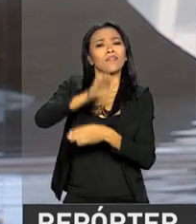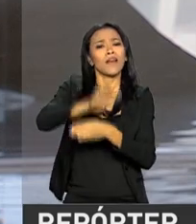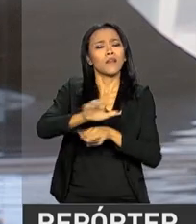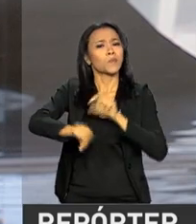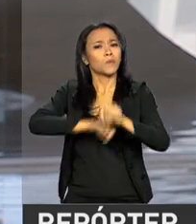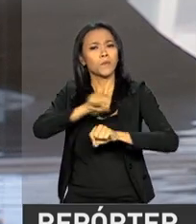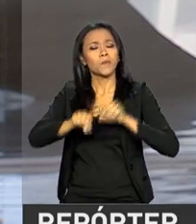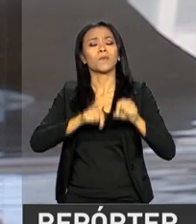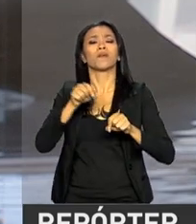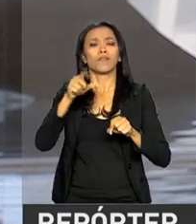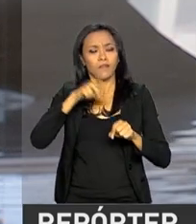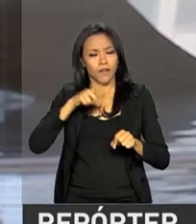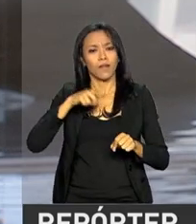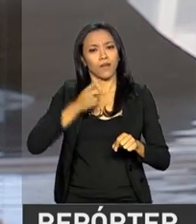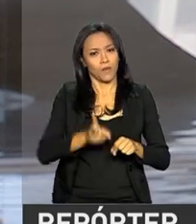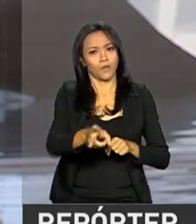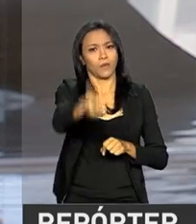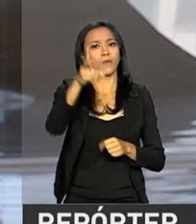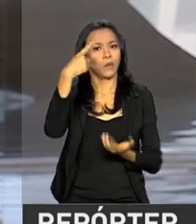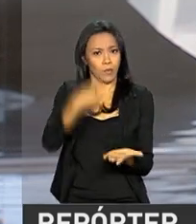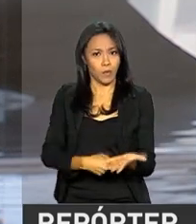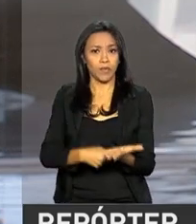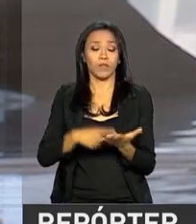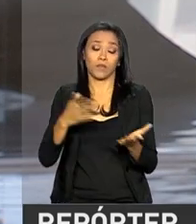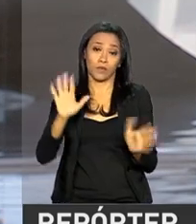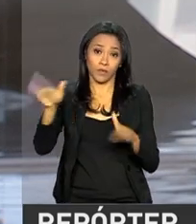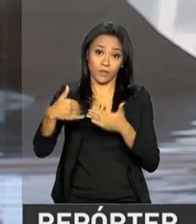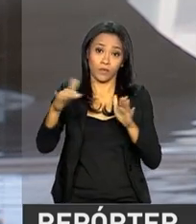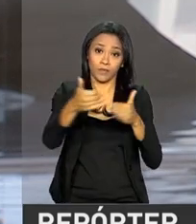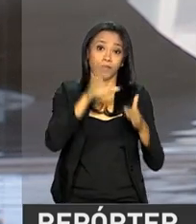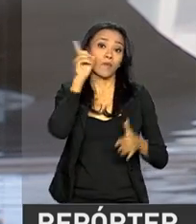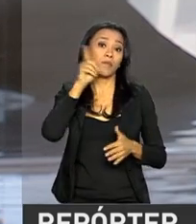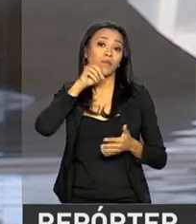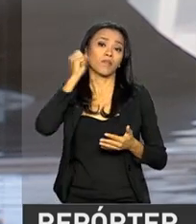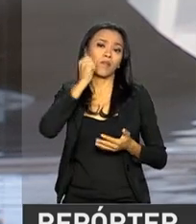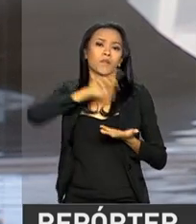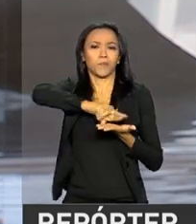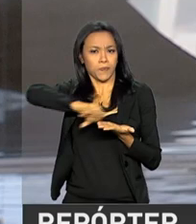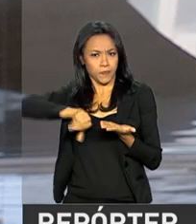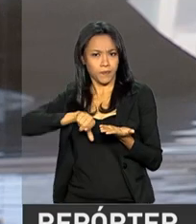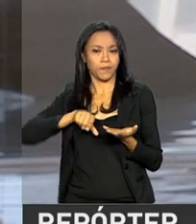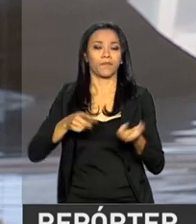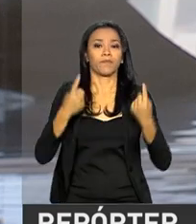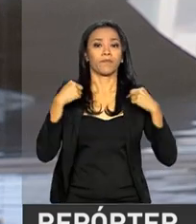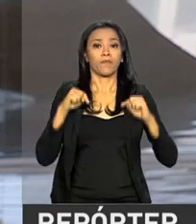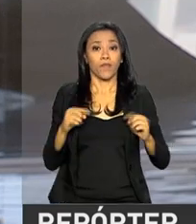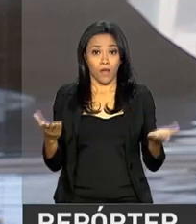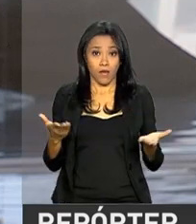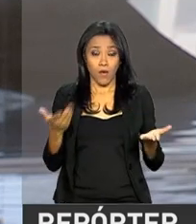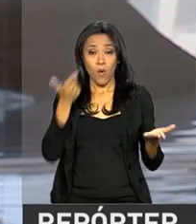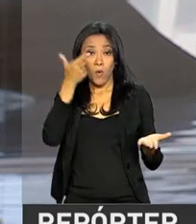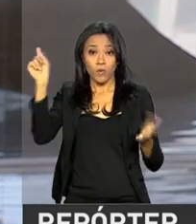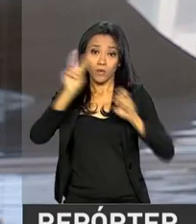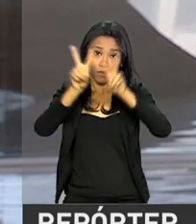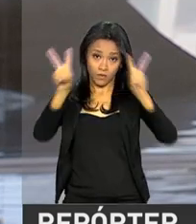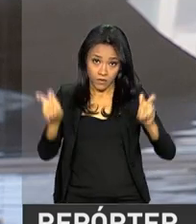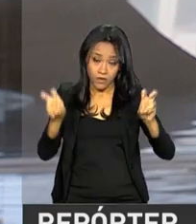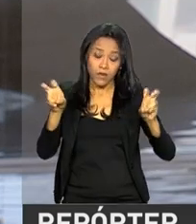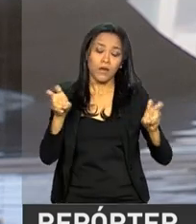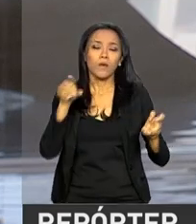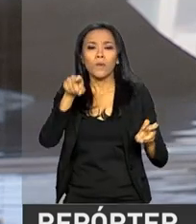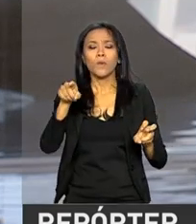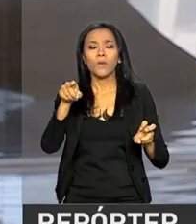aqui no palácio do planalto com parlamentares mudando de assunto agora carla o presidente michel temer determinou